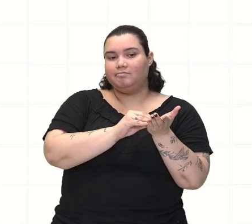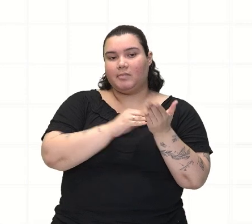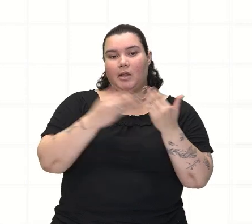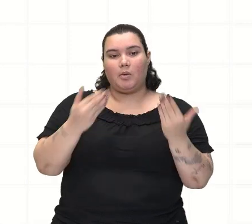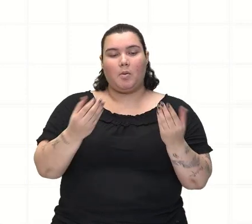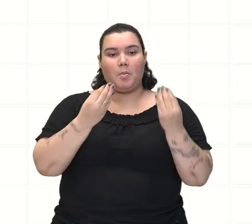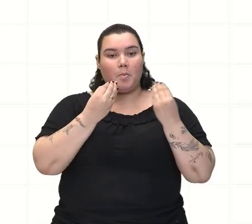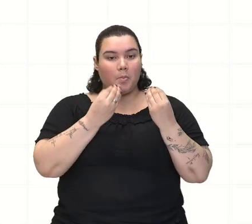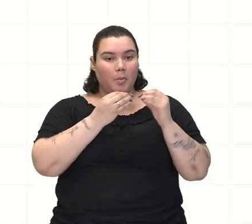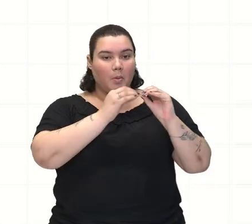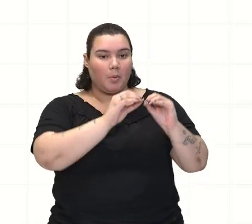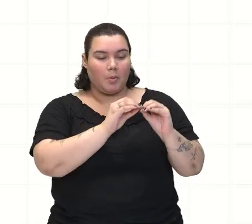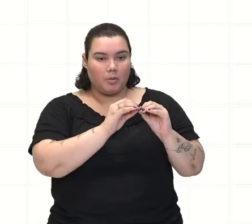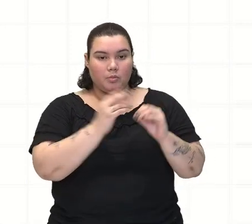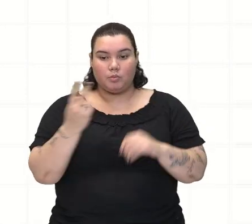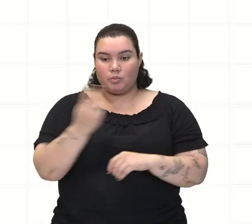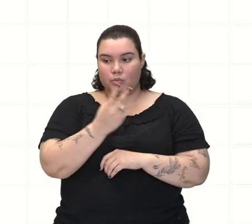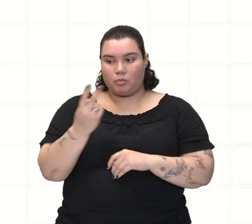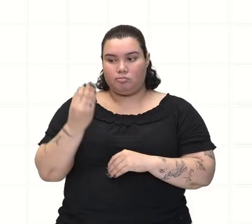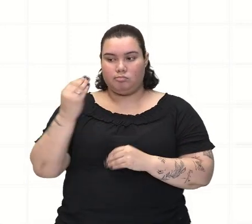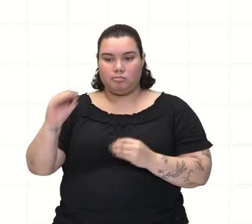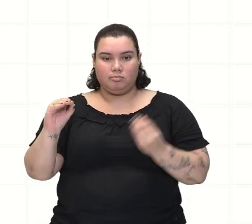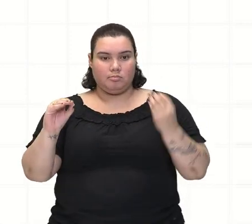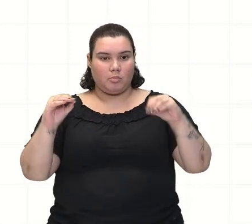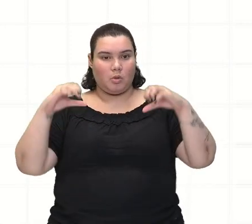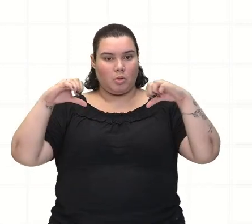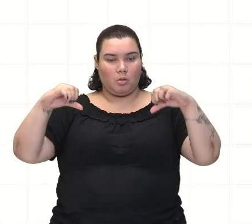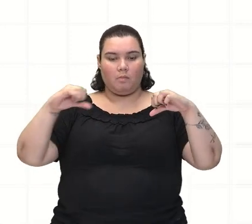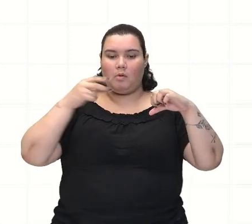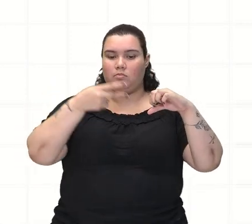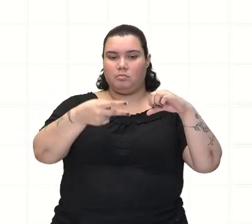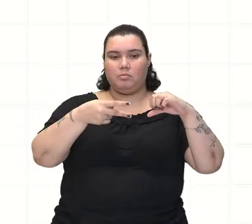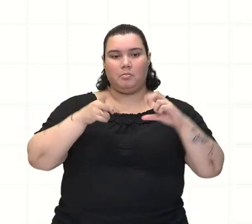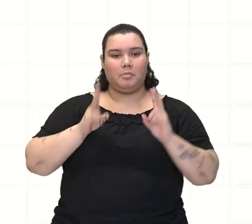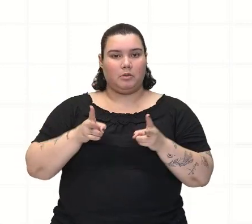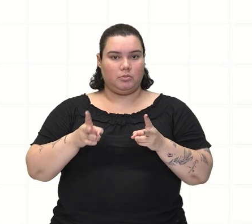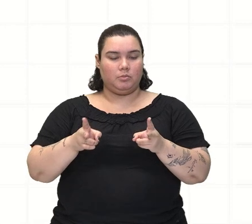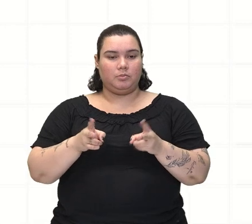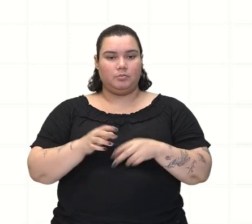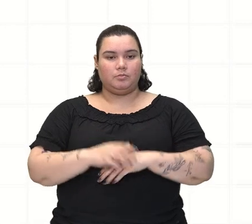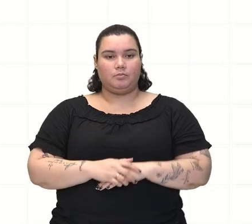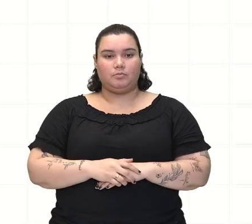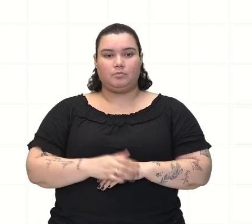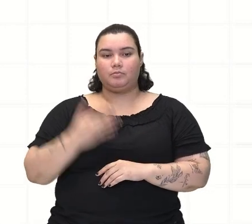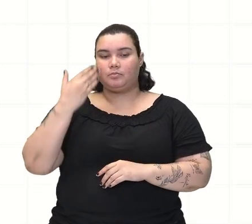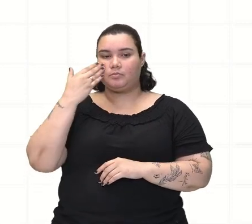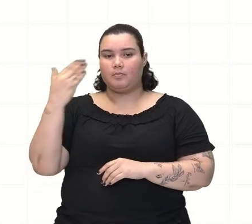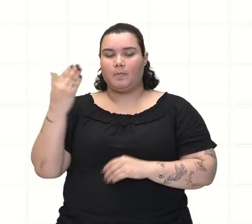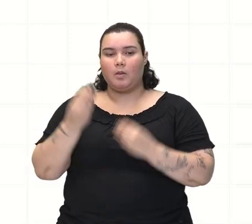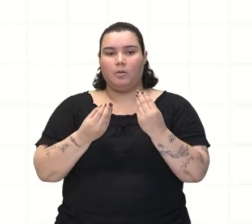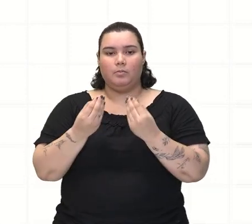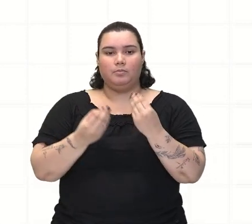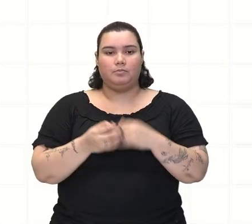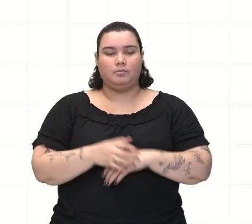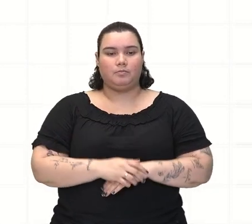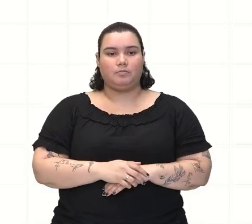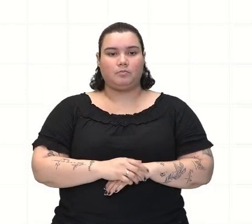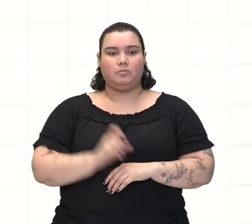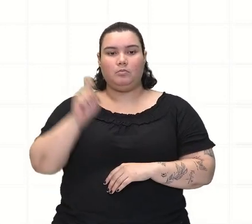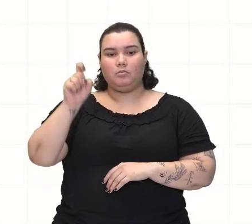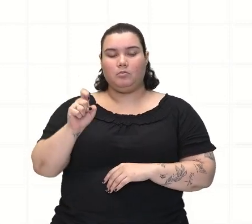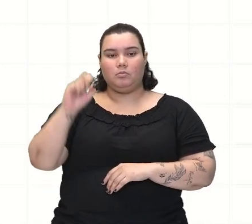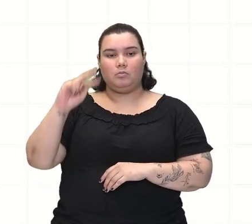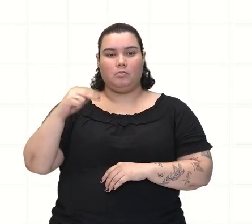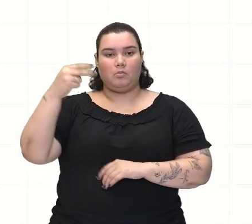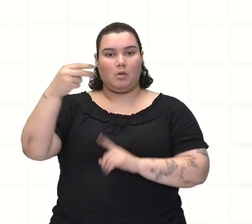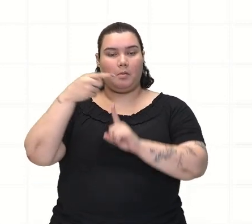adicionando aos dois, a igualdade se mantém, beleza? Então vai ficar, ó, x ao